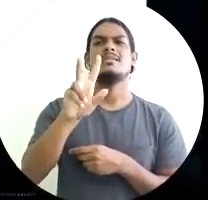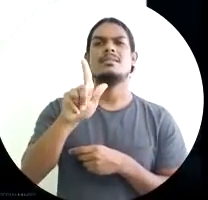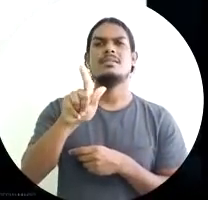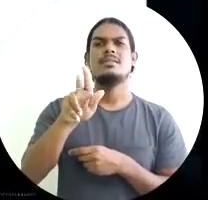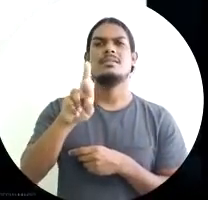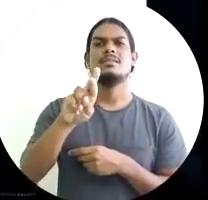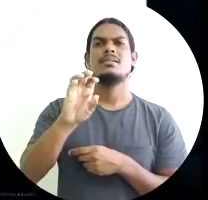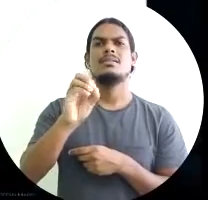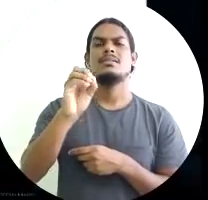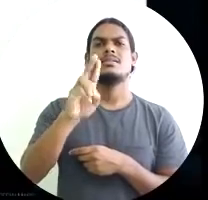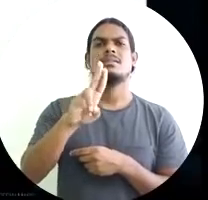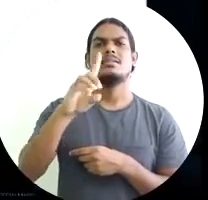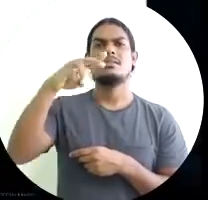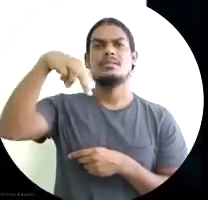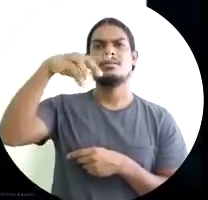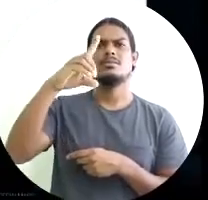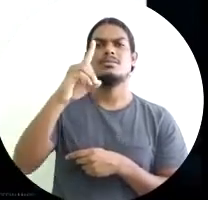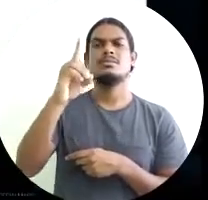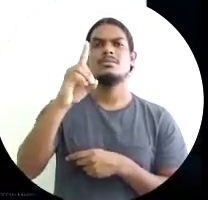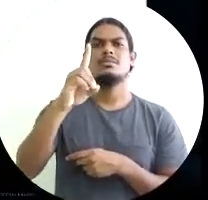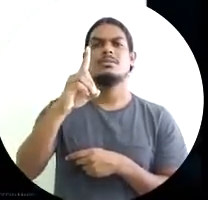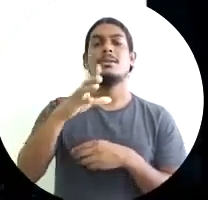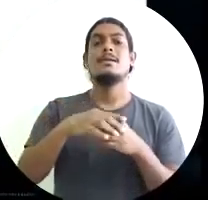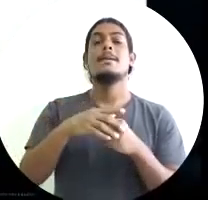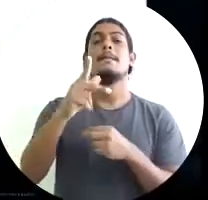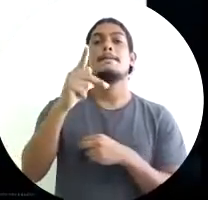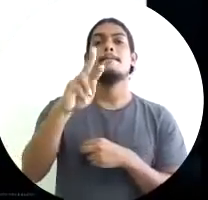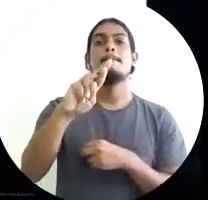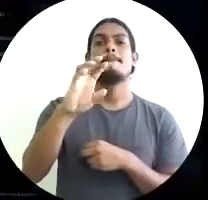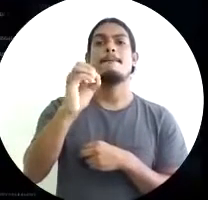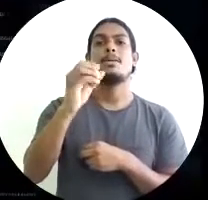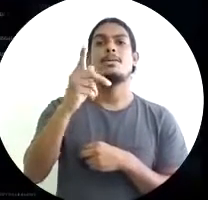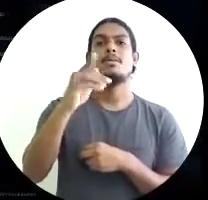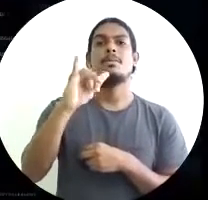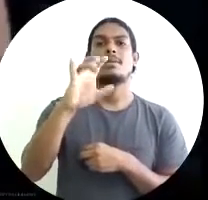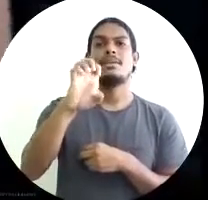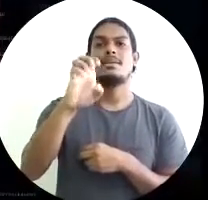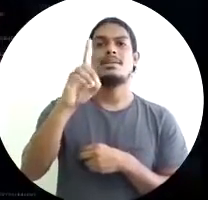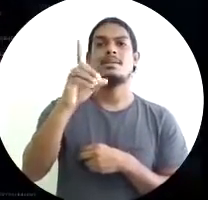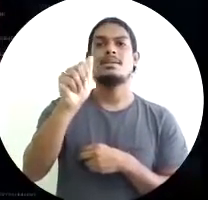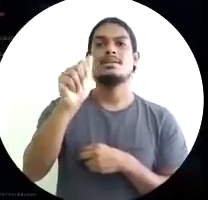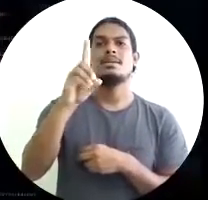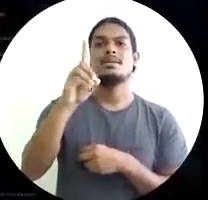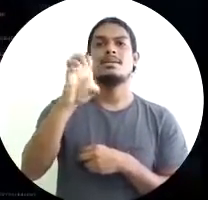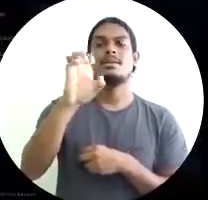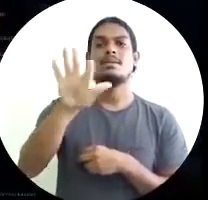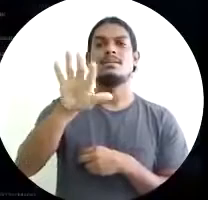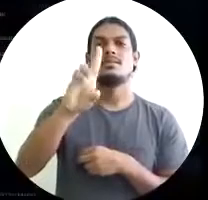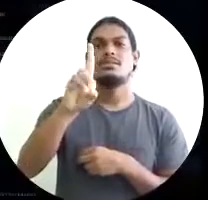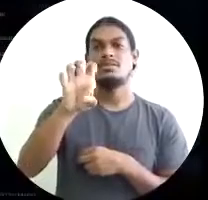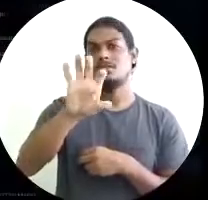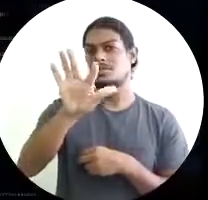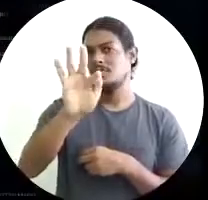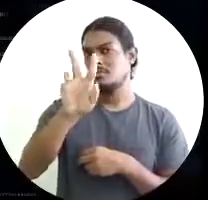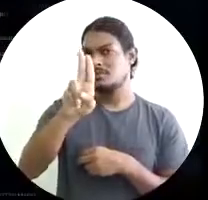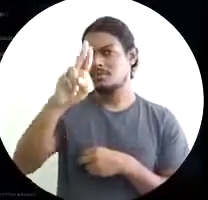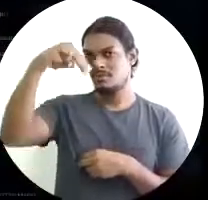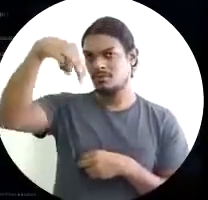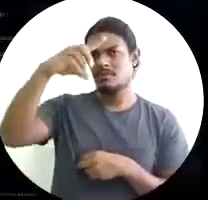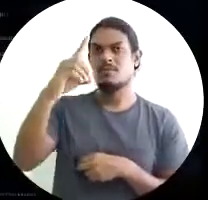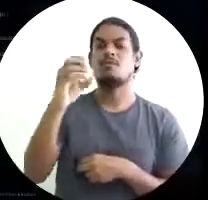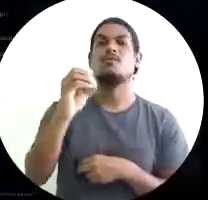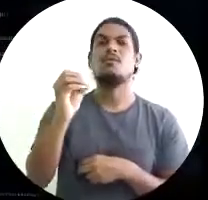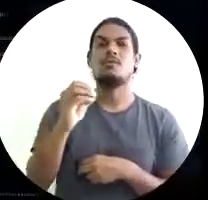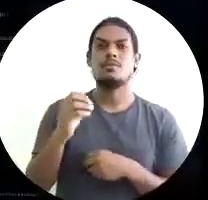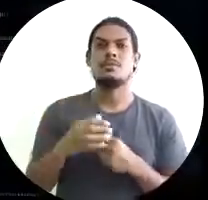propriedade de fundo no caso da tag P, não é da nossa página, é da tag P. E